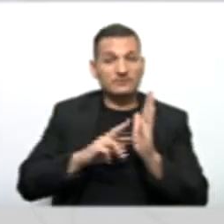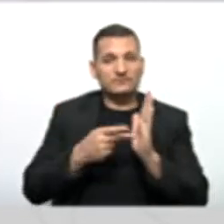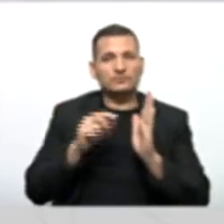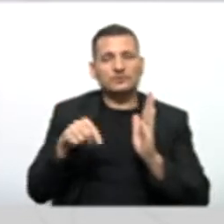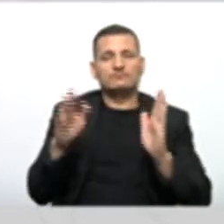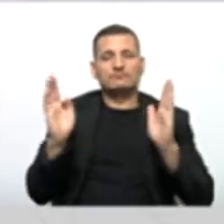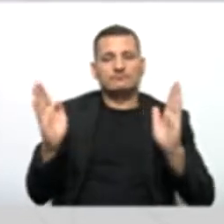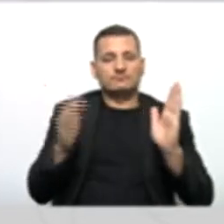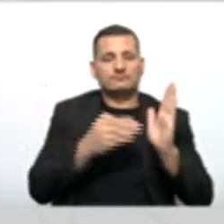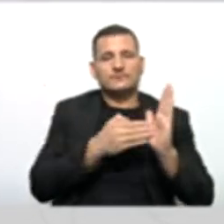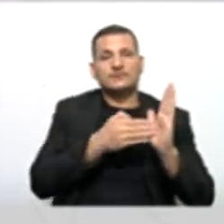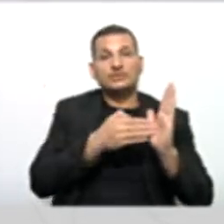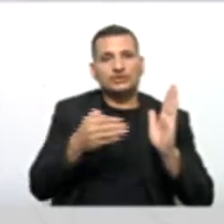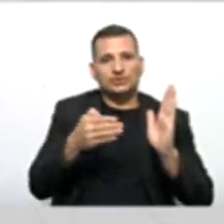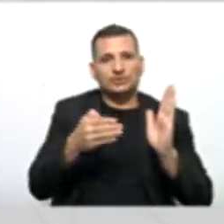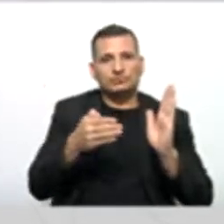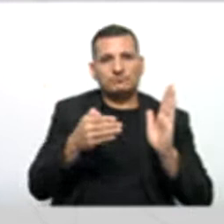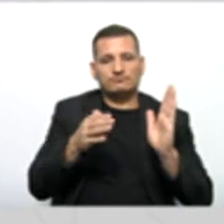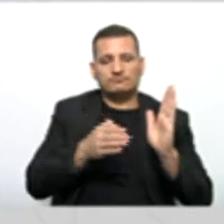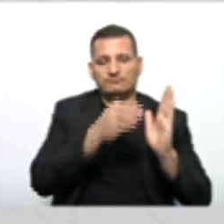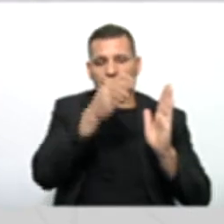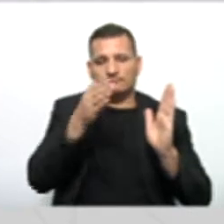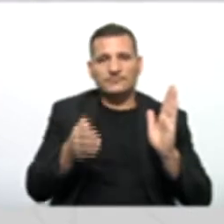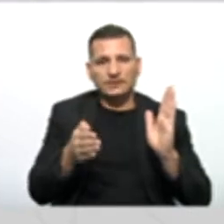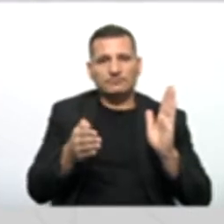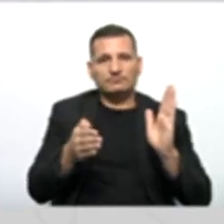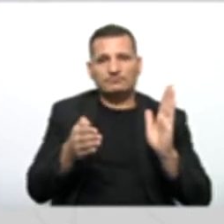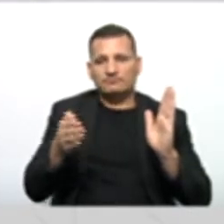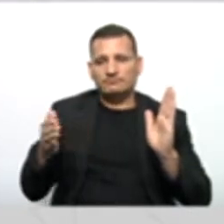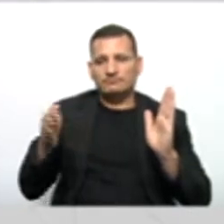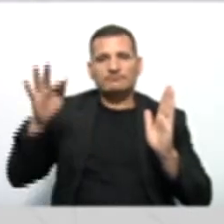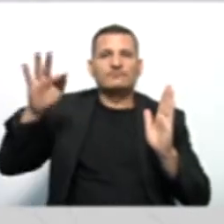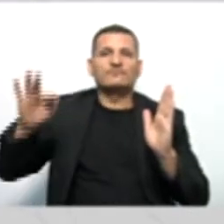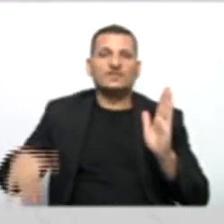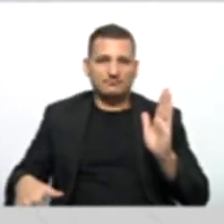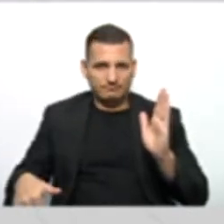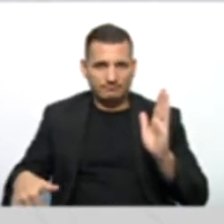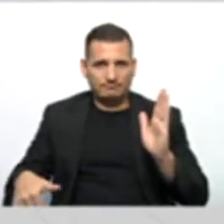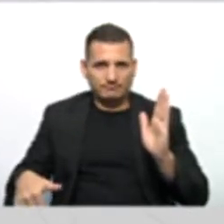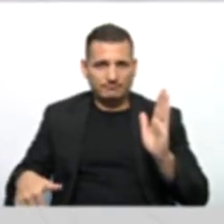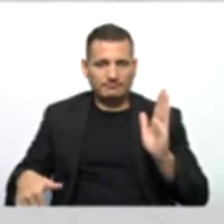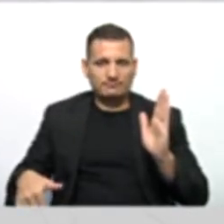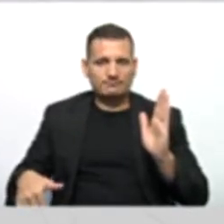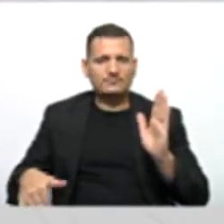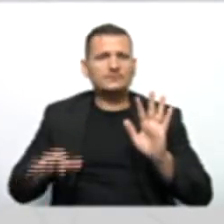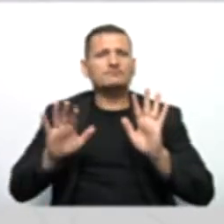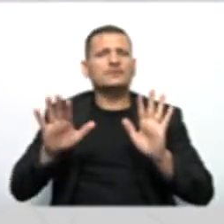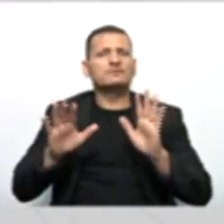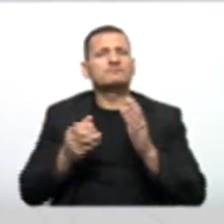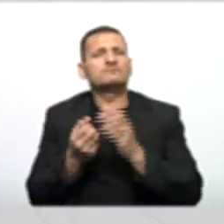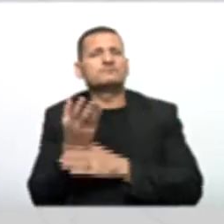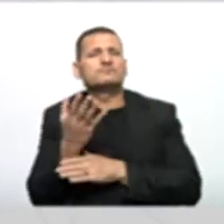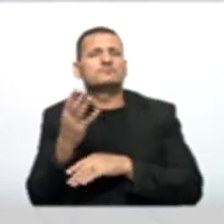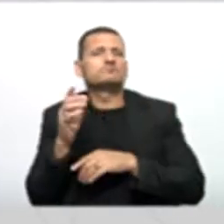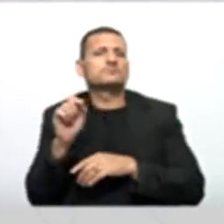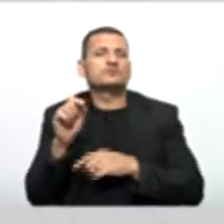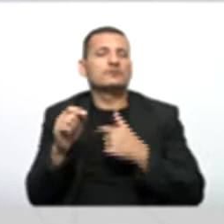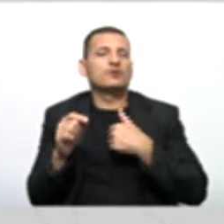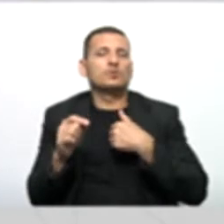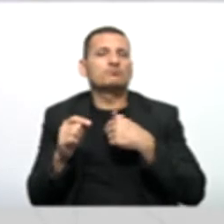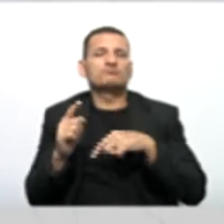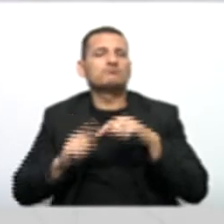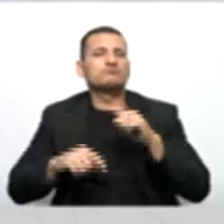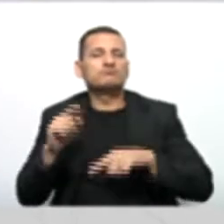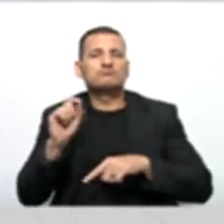início, um meio e um fim para a execução dessa atividade. Para criar o quê? O que eu vou ter de produto, né? Eu posso